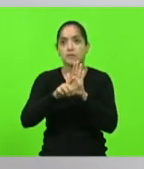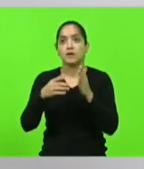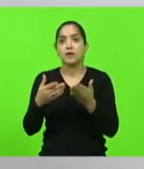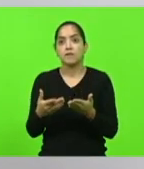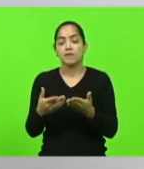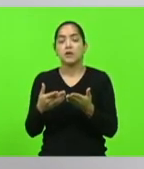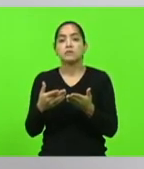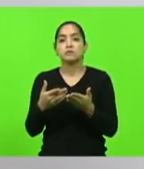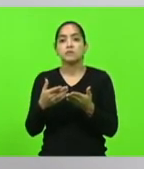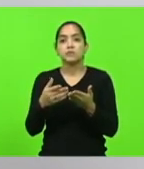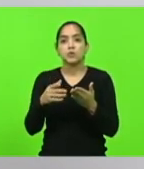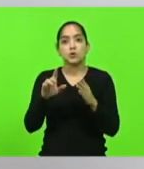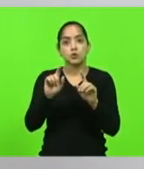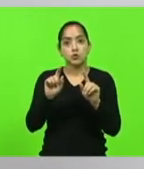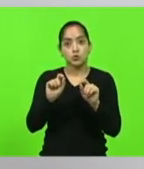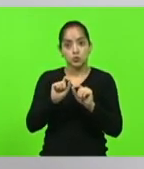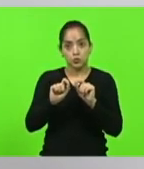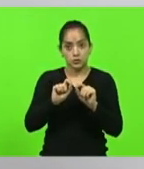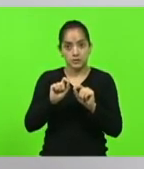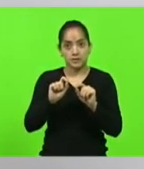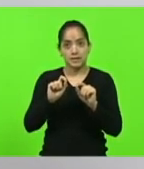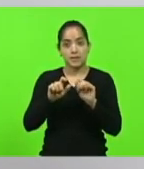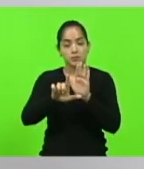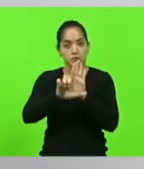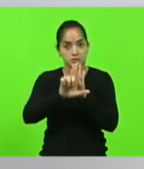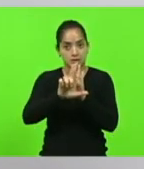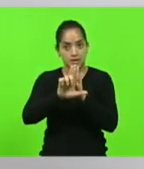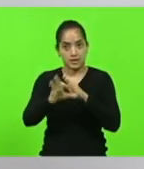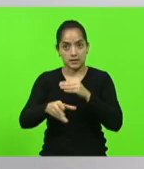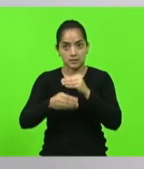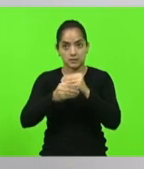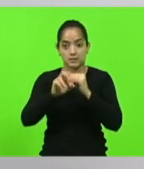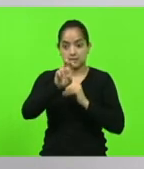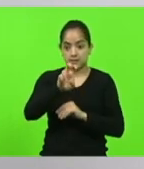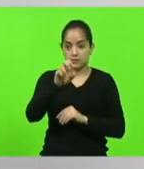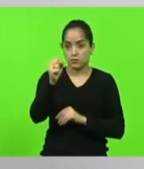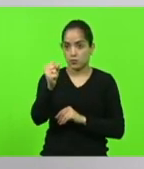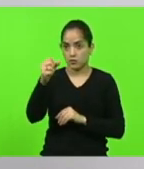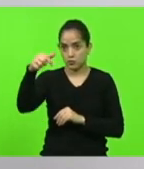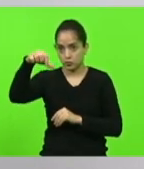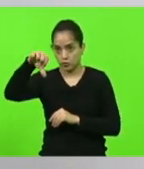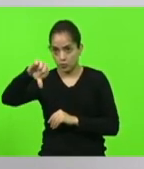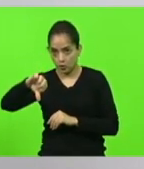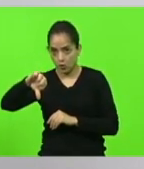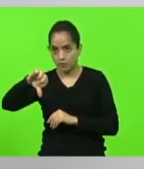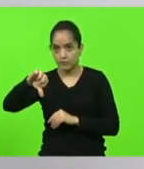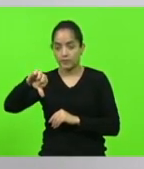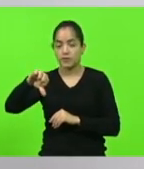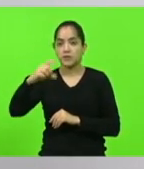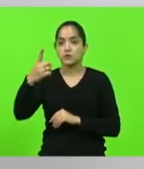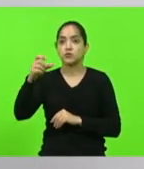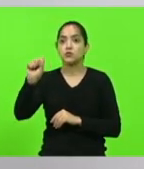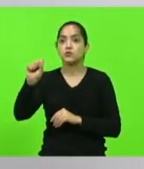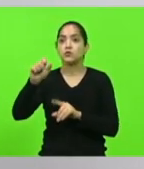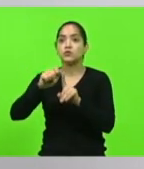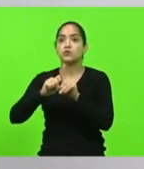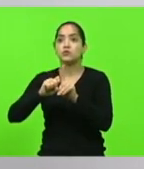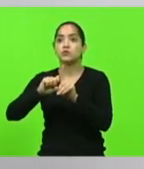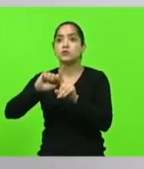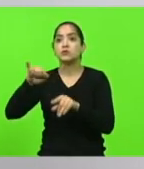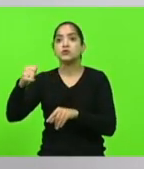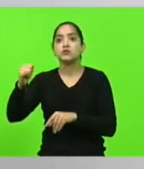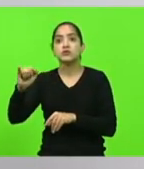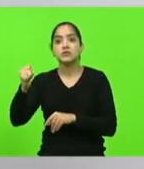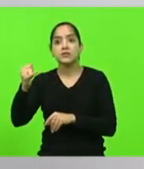no termos da nos termos da lei complementar 589 de 18 de janeiro de 2013 como